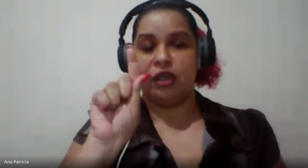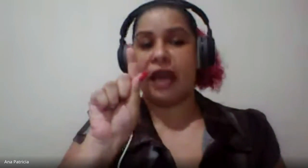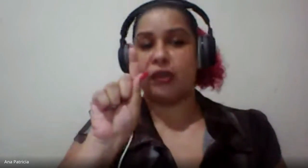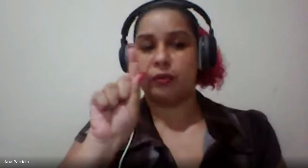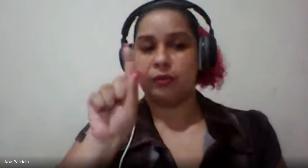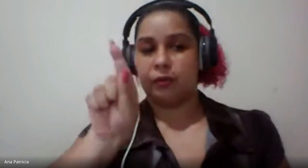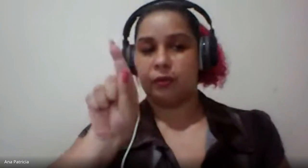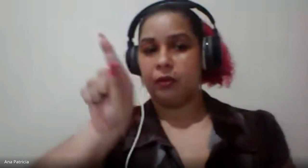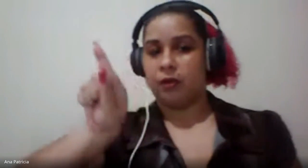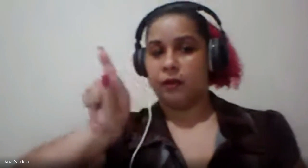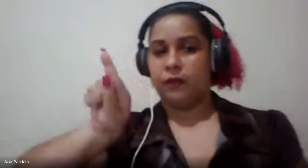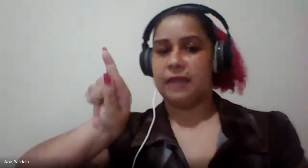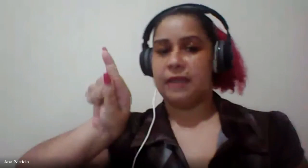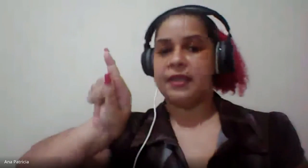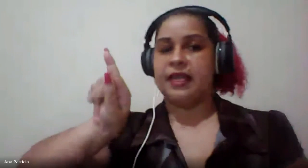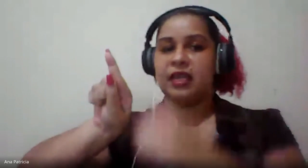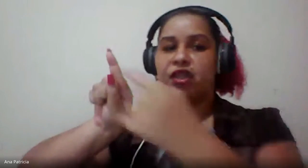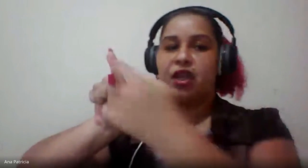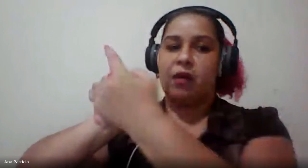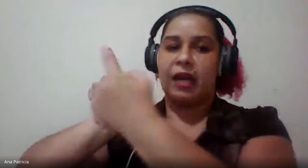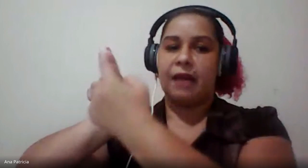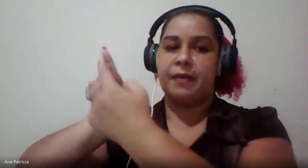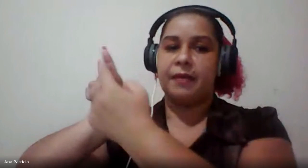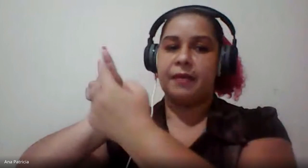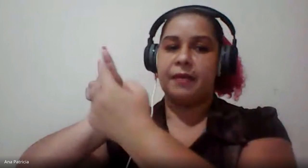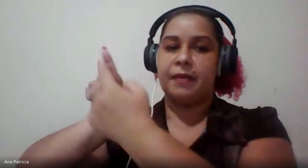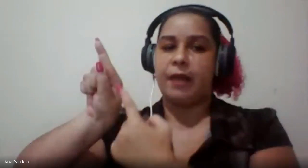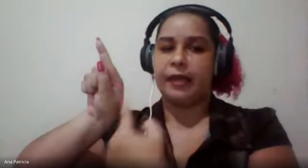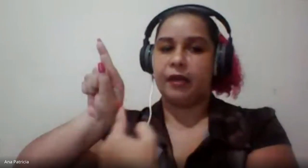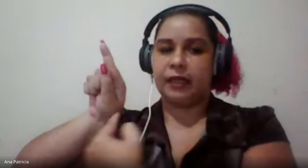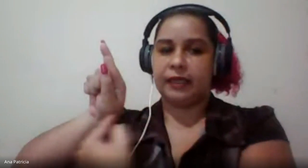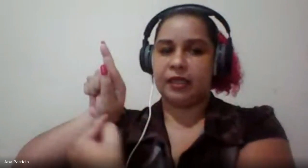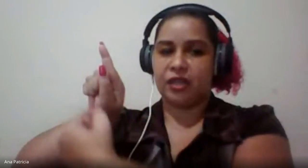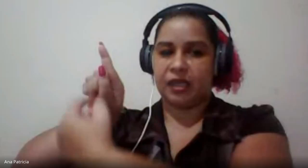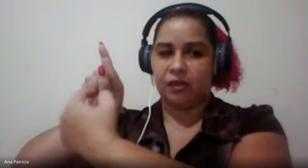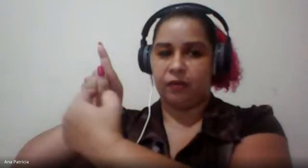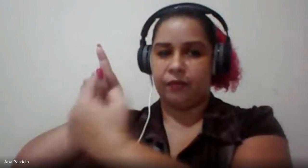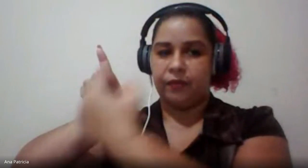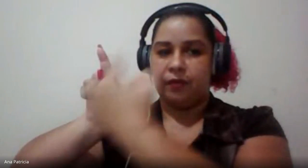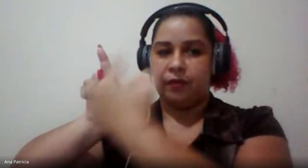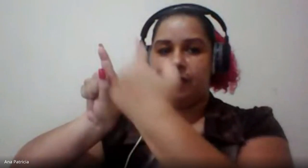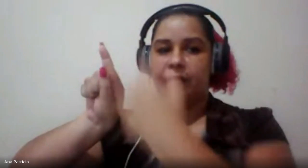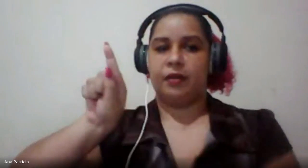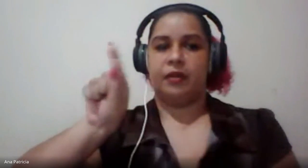de gato. Você pensa a letra G, ó, a cabecinha e o barrigão da letra G aqui, ó.